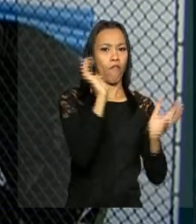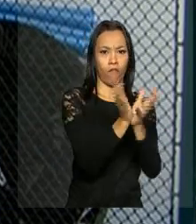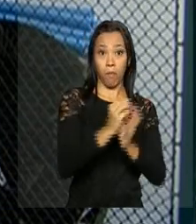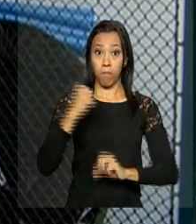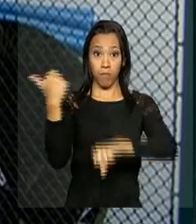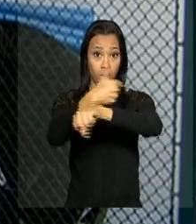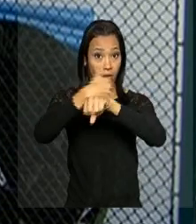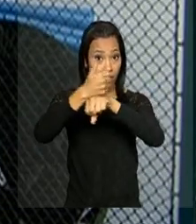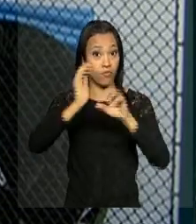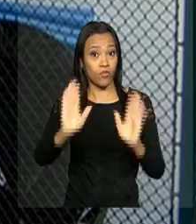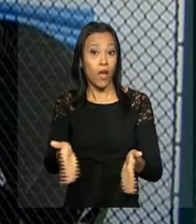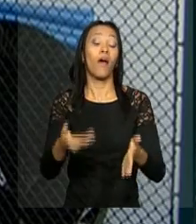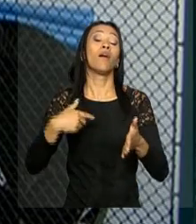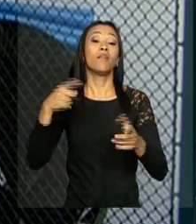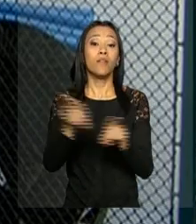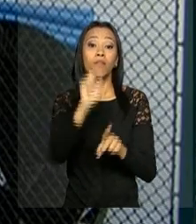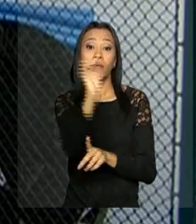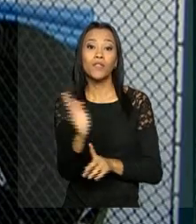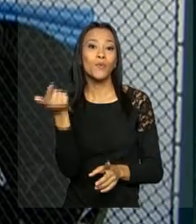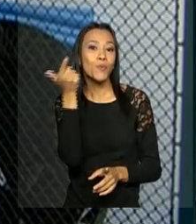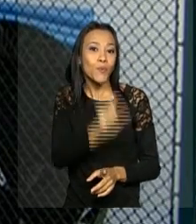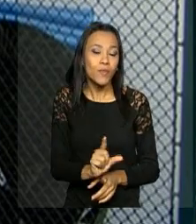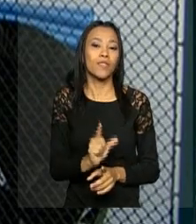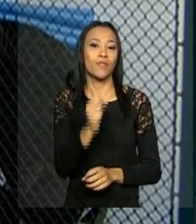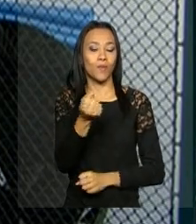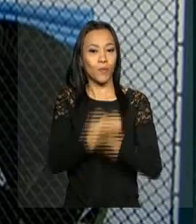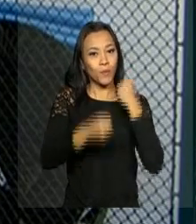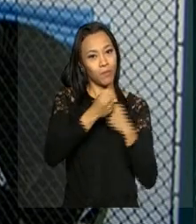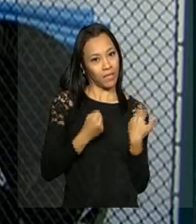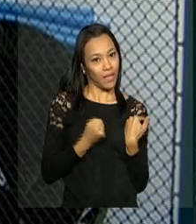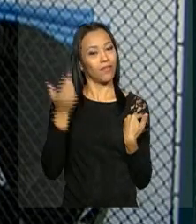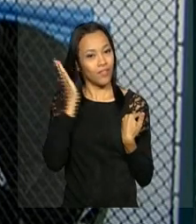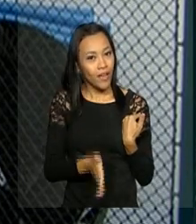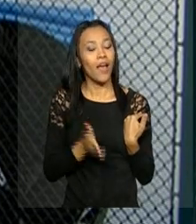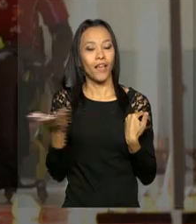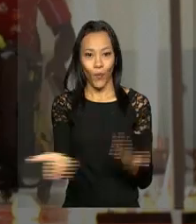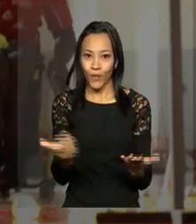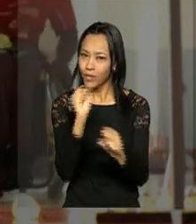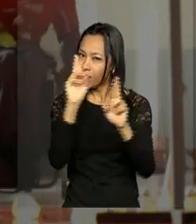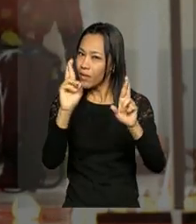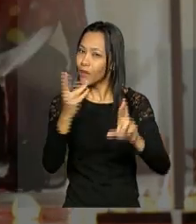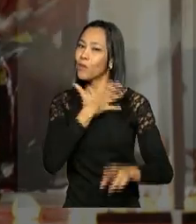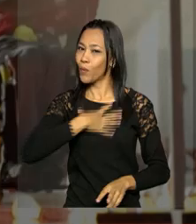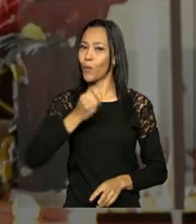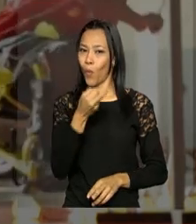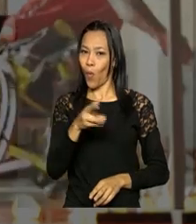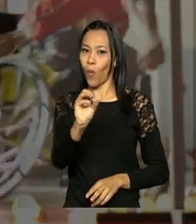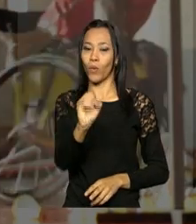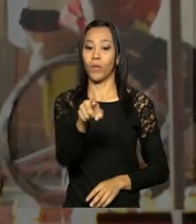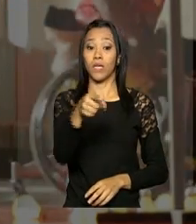teve ótimos resultados agora, fomos campeão feminino no ano passado em Toronto, então a gente está esperando aí ouro e ouro. O Brasil sedia